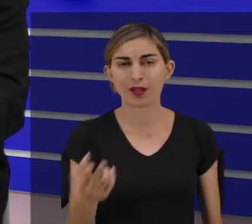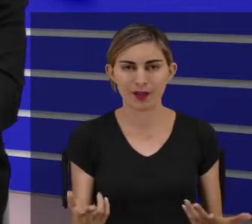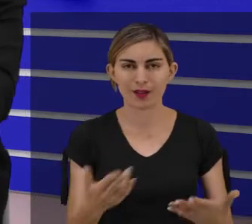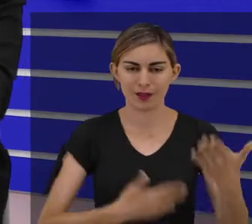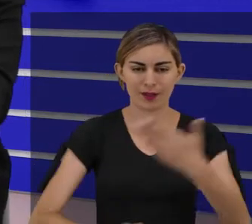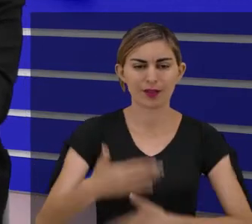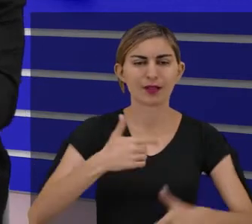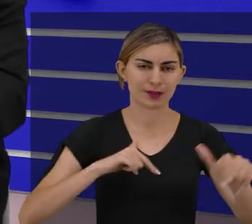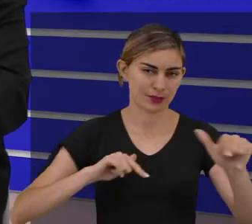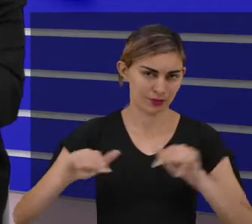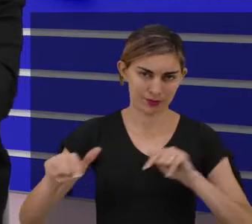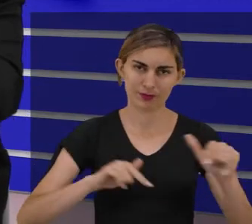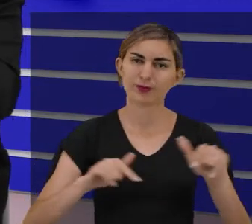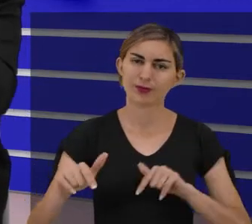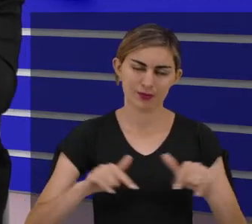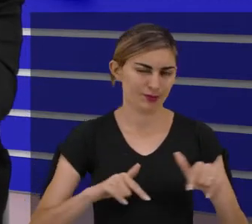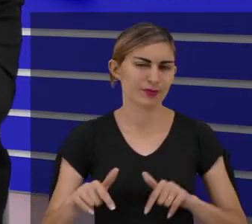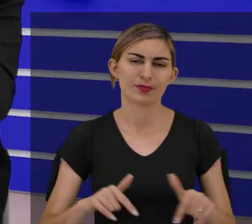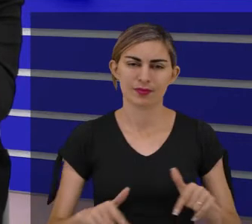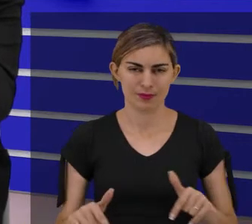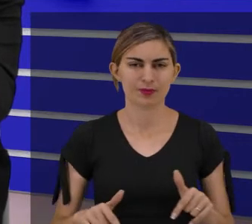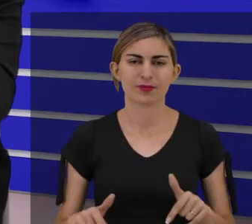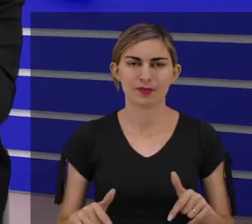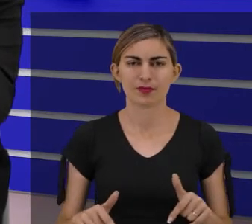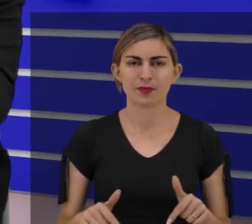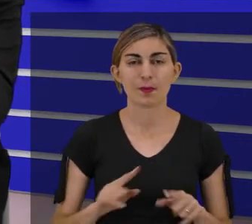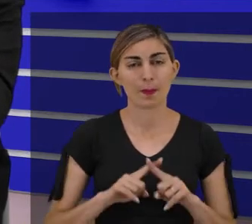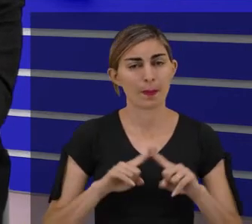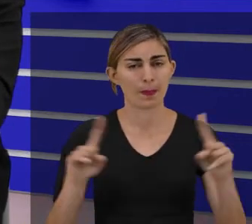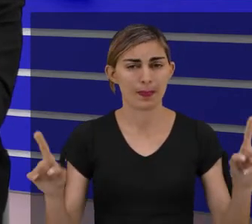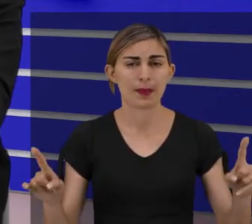não uma relação de emprego, com aquelas garantias específicas da relação de